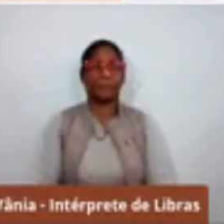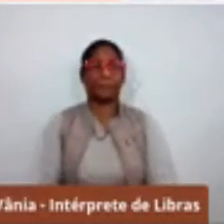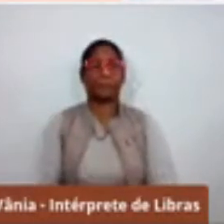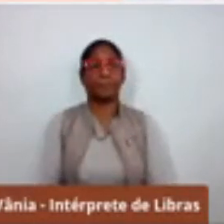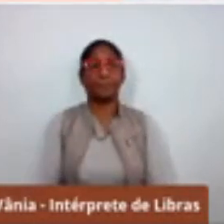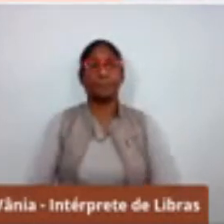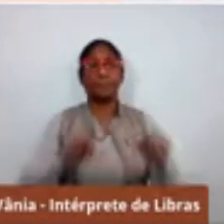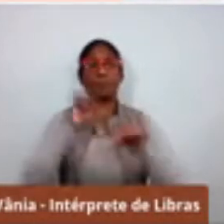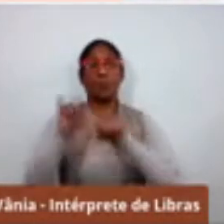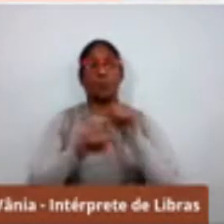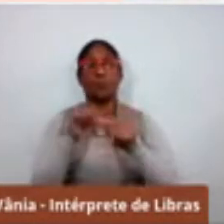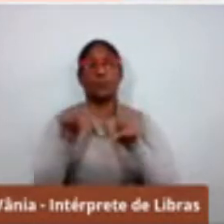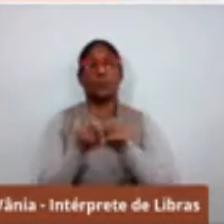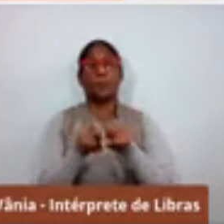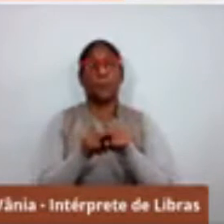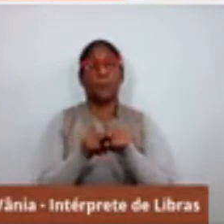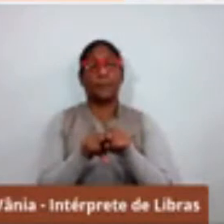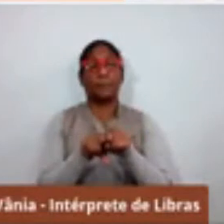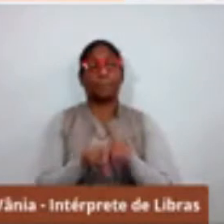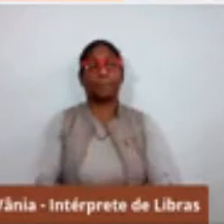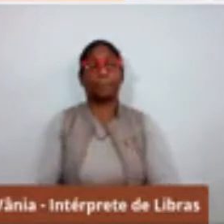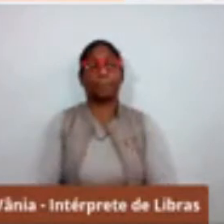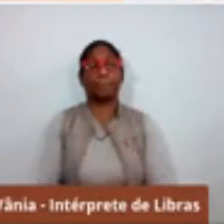alteração também de